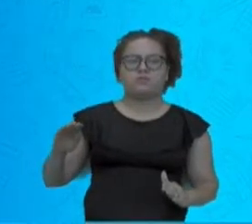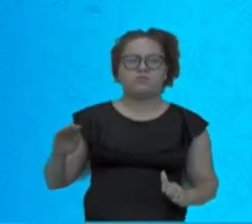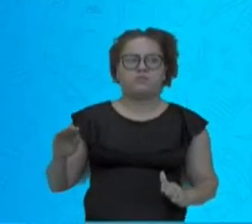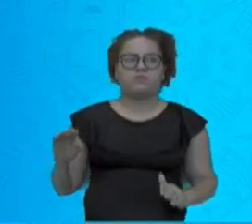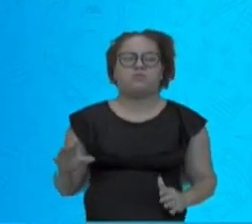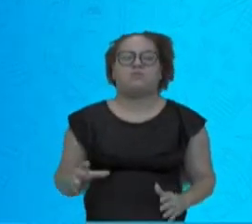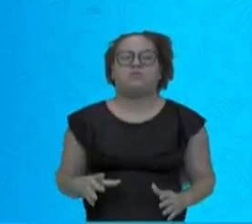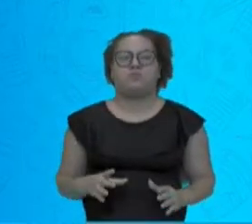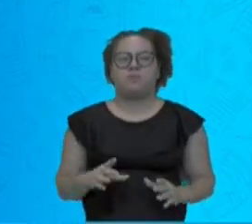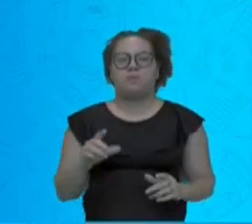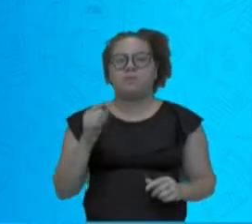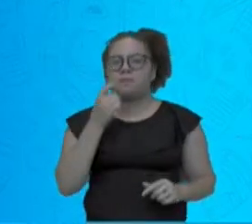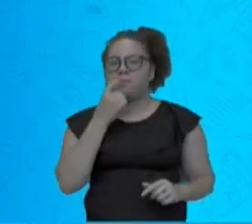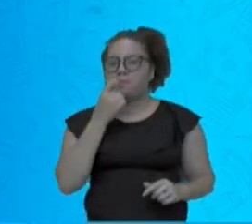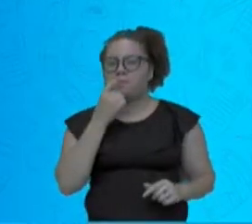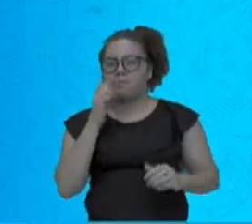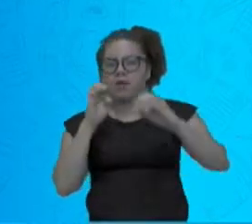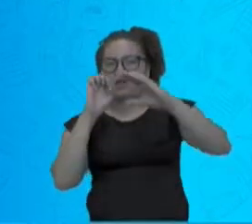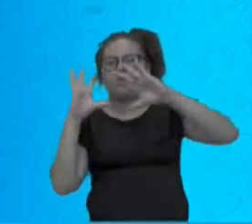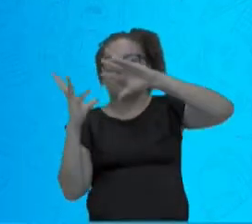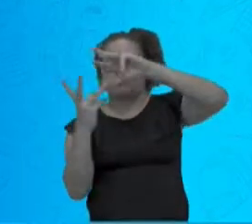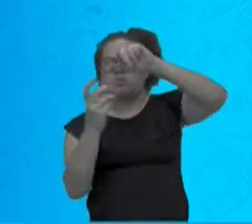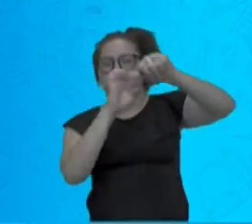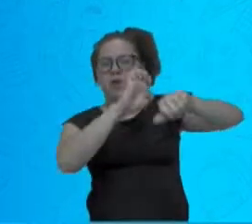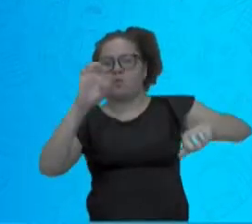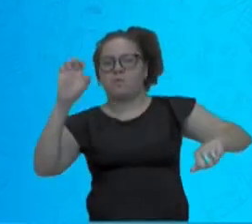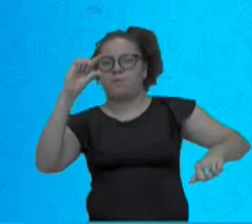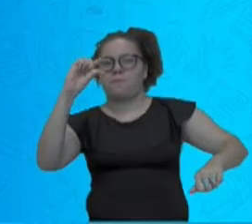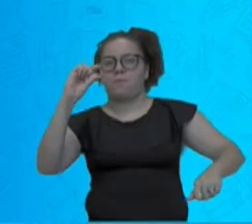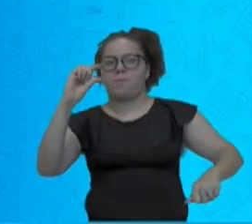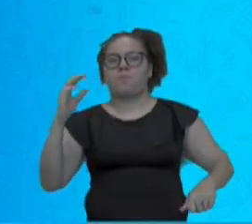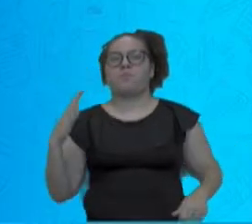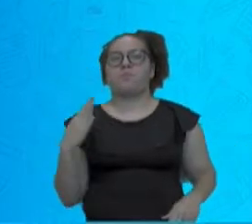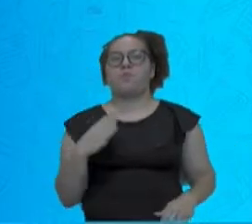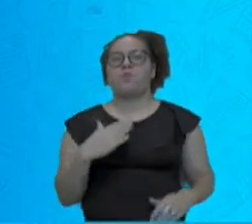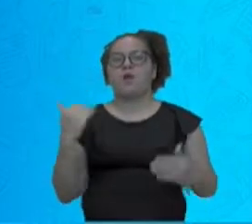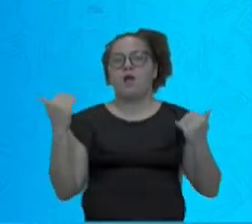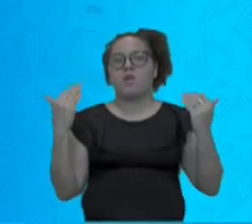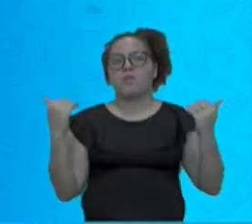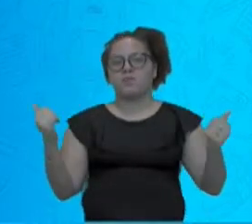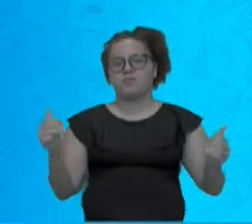é a temperatura, porque está próximo da linha do Equador.